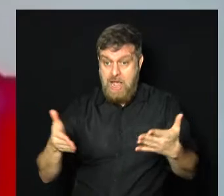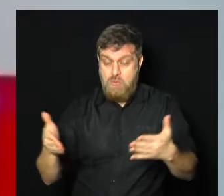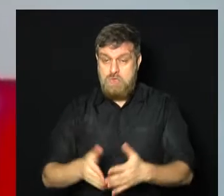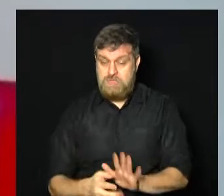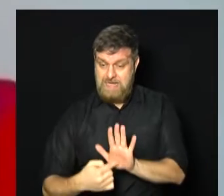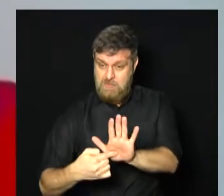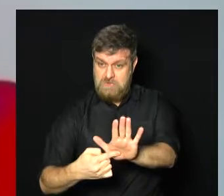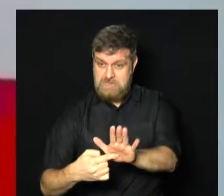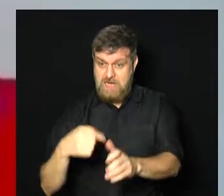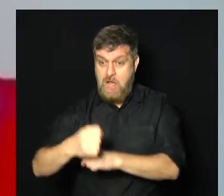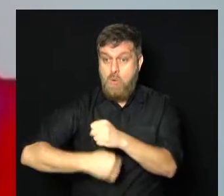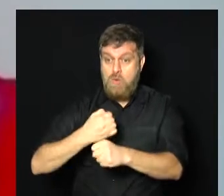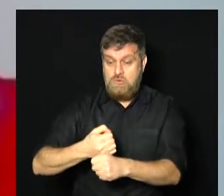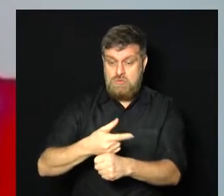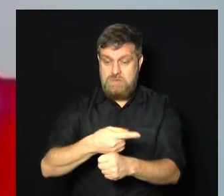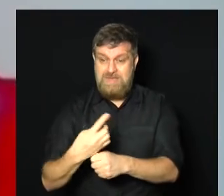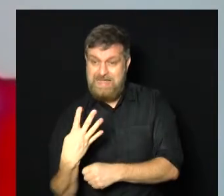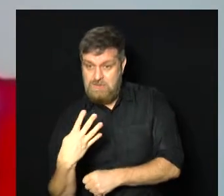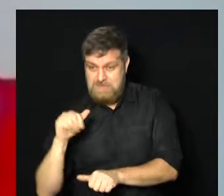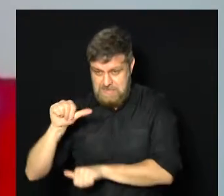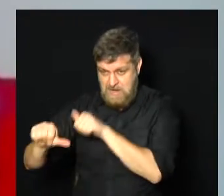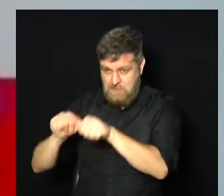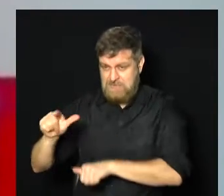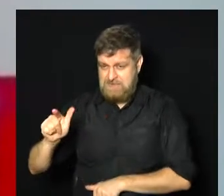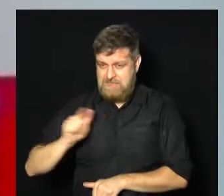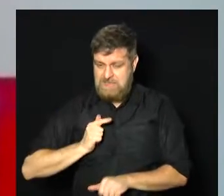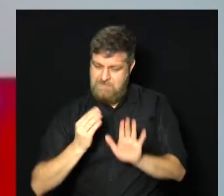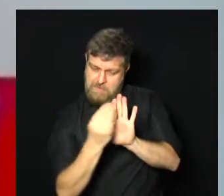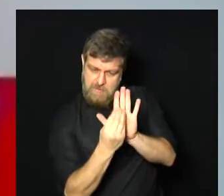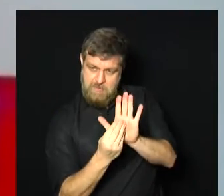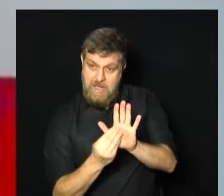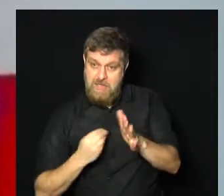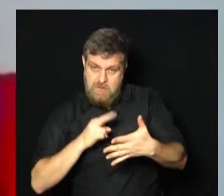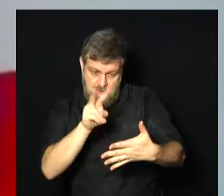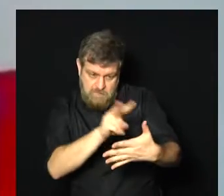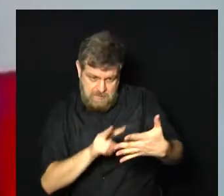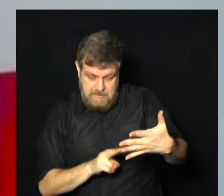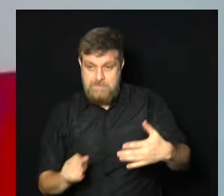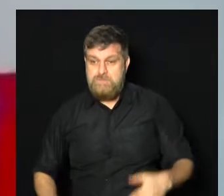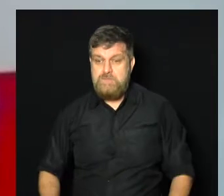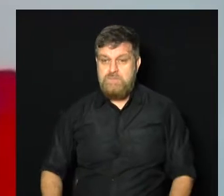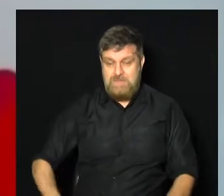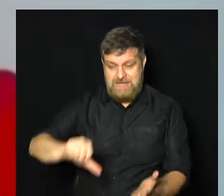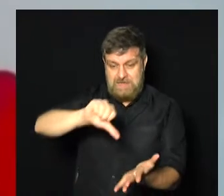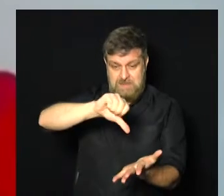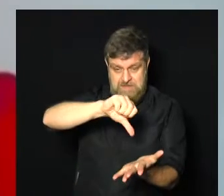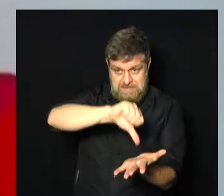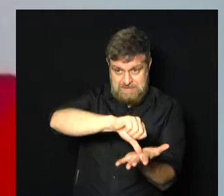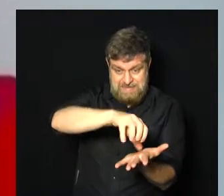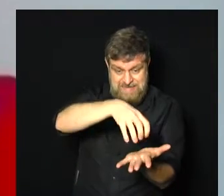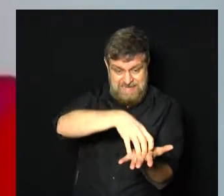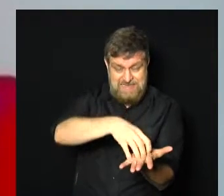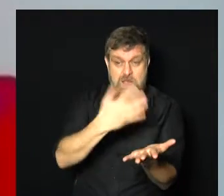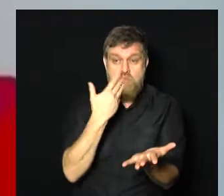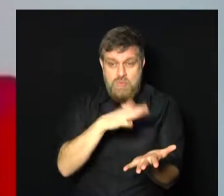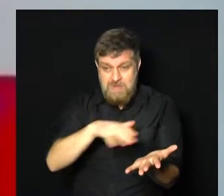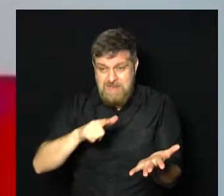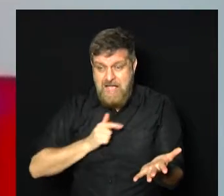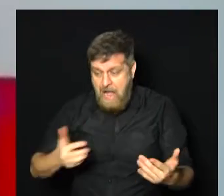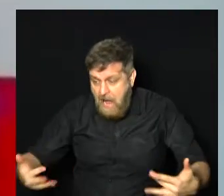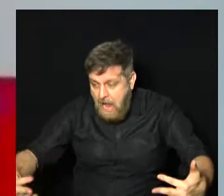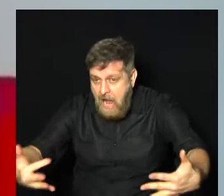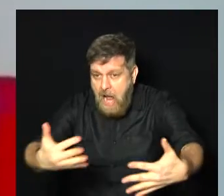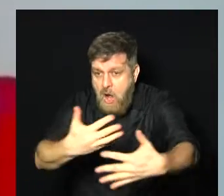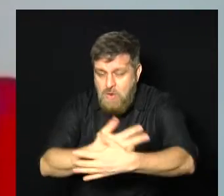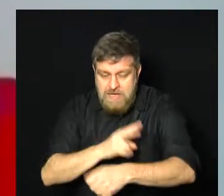2014. Eu vou ler algumas dessas atribuições. Atuar nas unidades de educação infantil, acolhendo, cuidando e